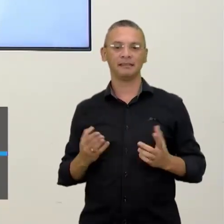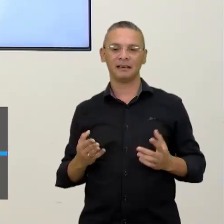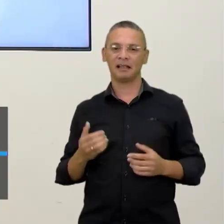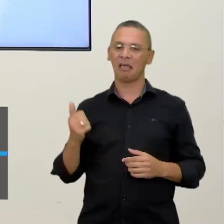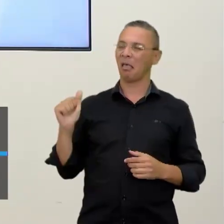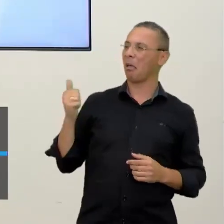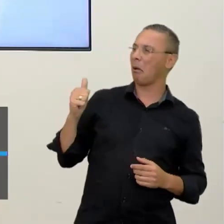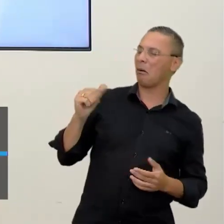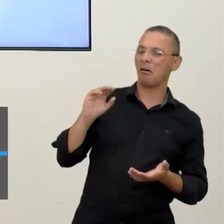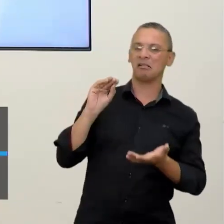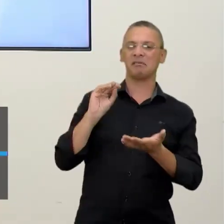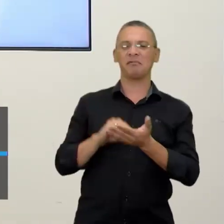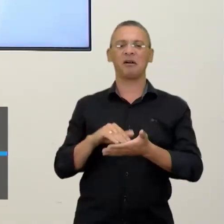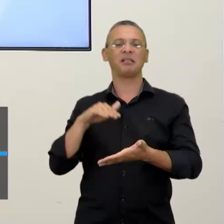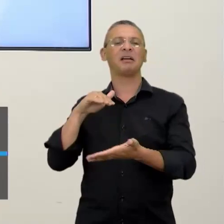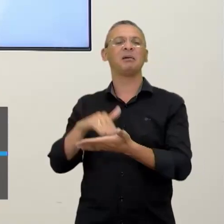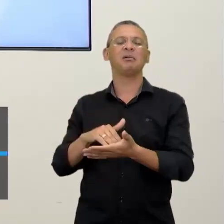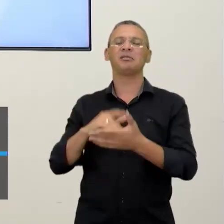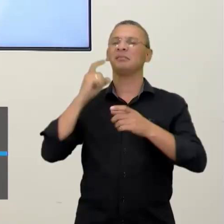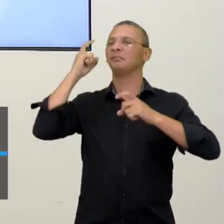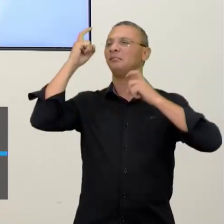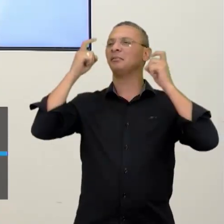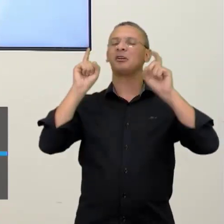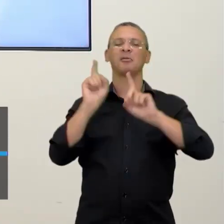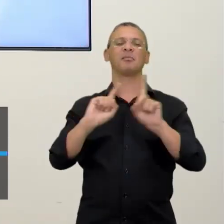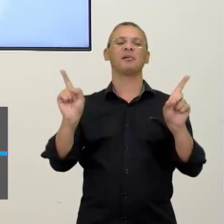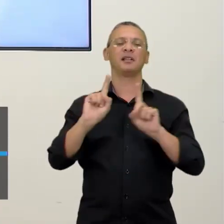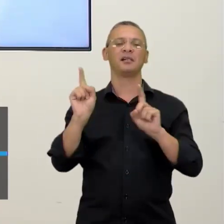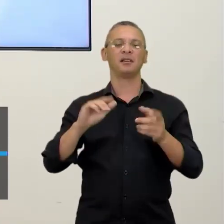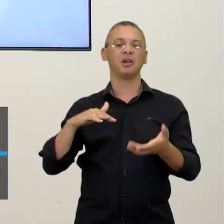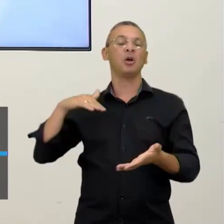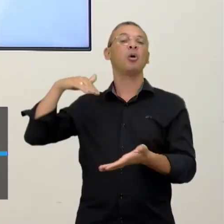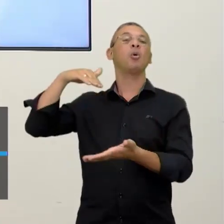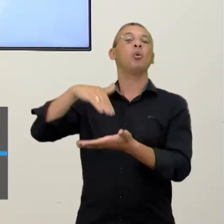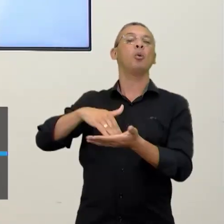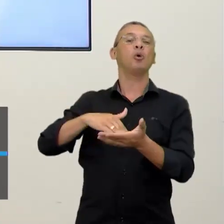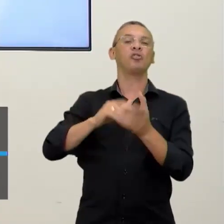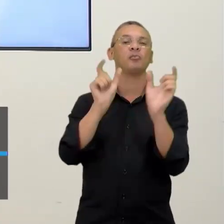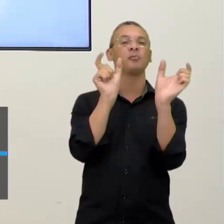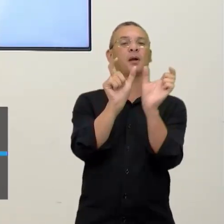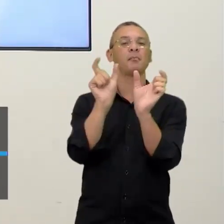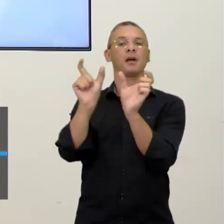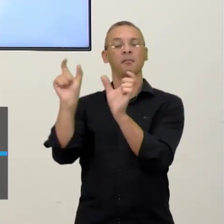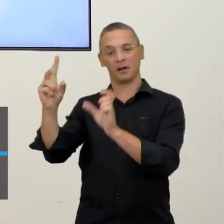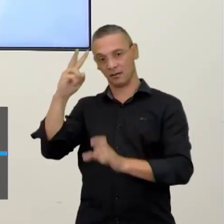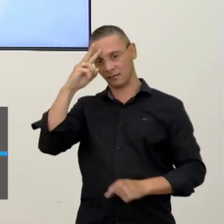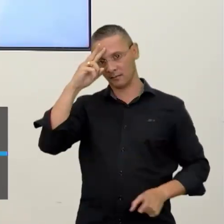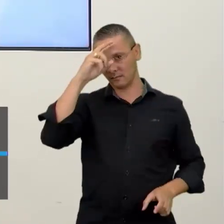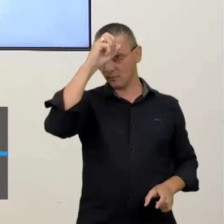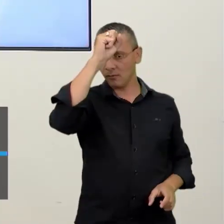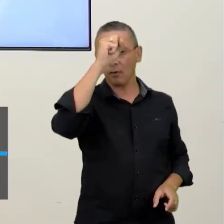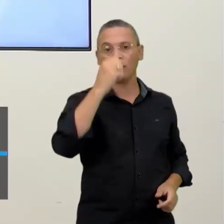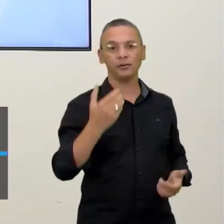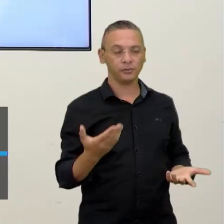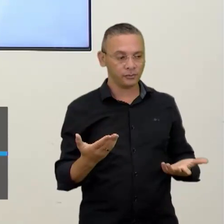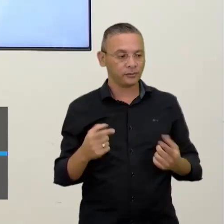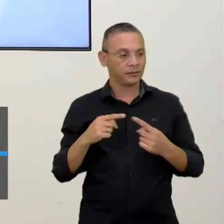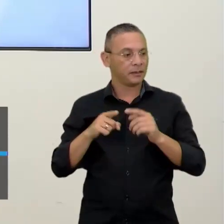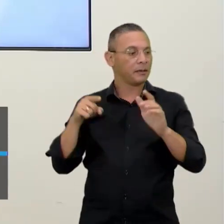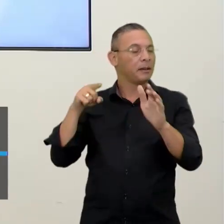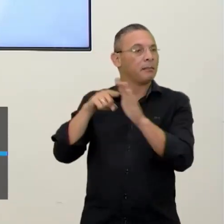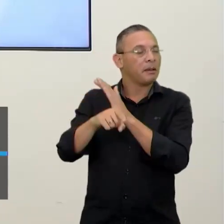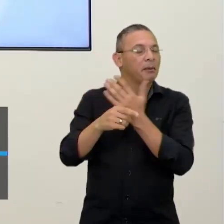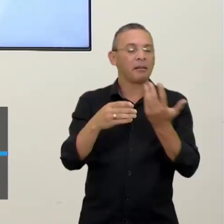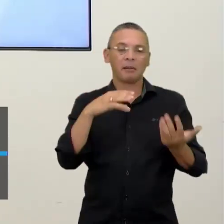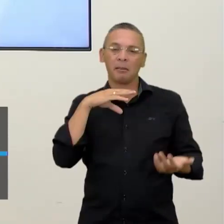11, você não calculou a última, relaxa, até a última sílaba tônica. Isso aí, se você quiser mais a fundo, a gente pergunta para mim no